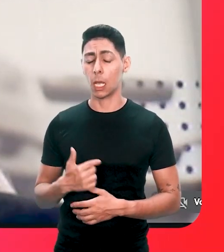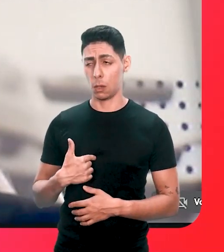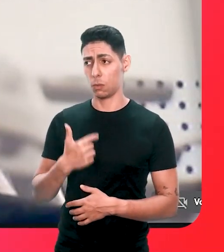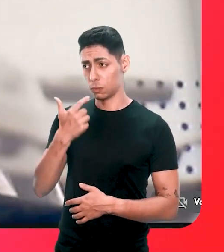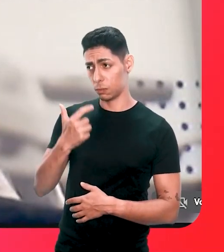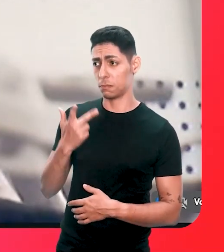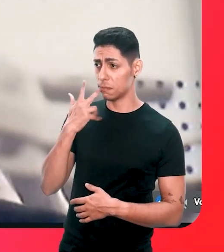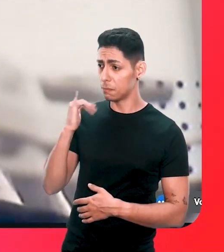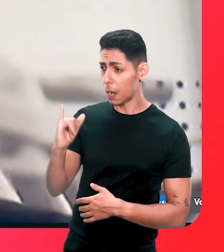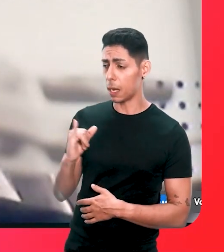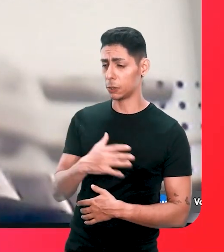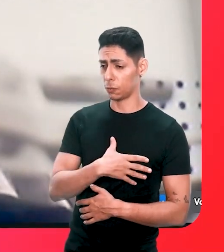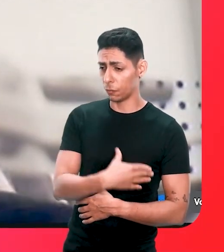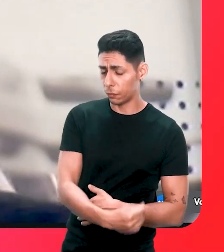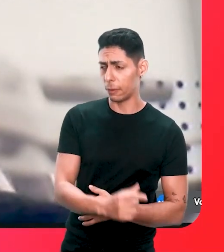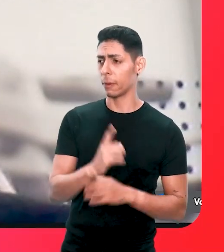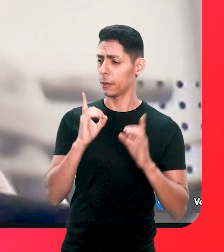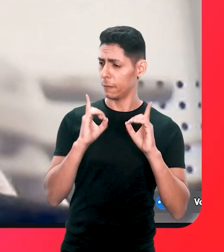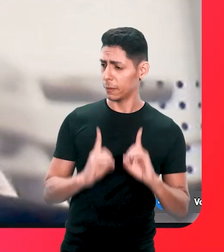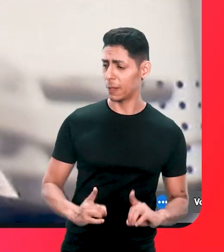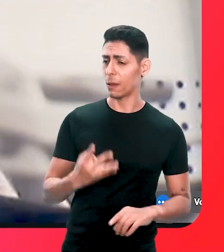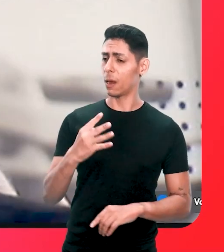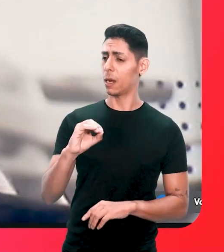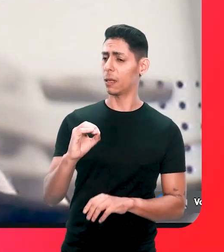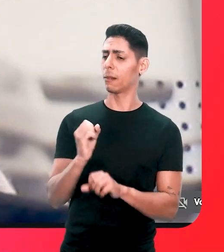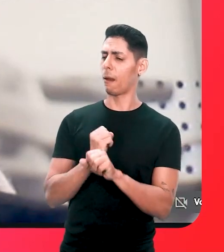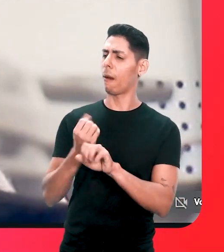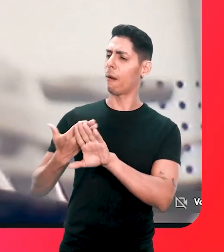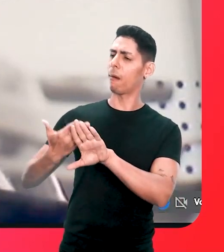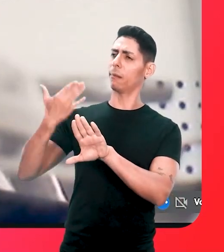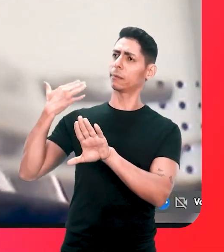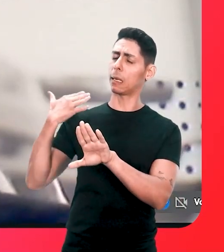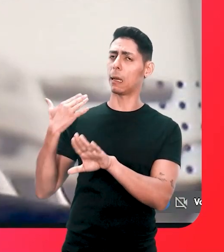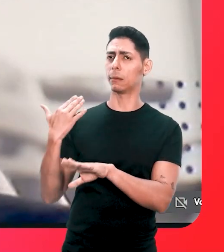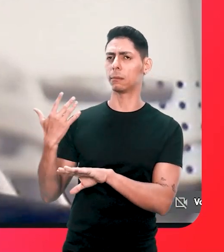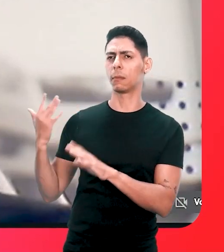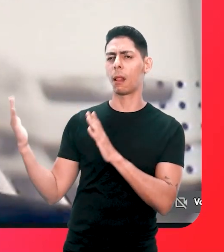com deficiência, há 40 anos atrás, eu ali tinha